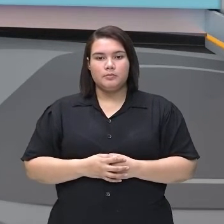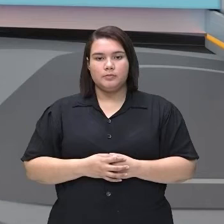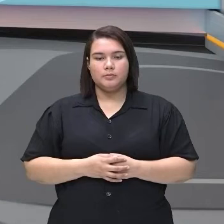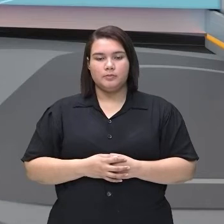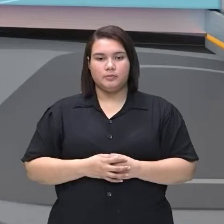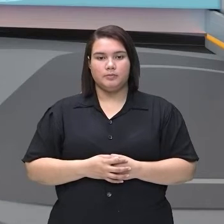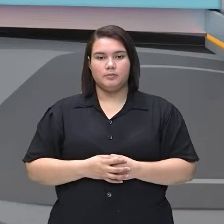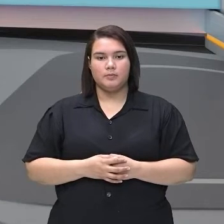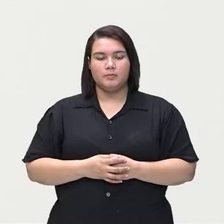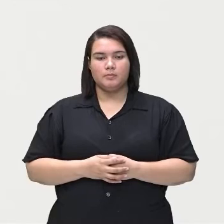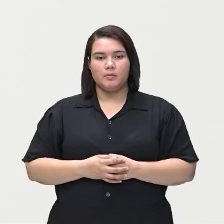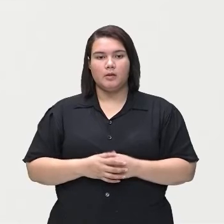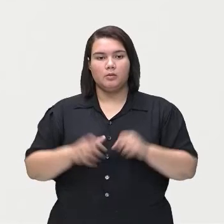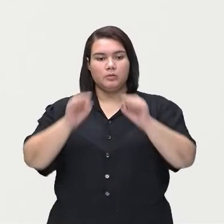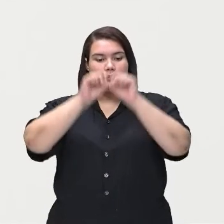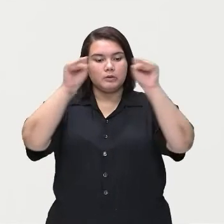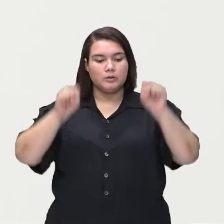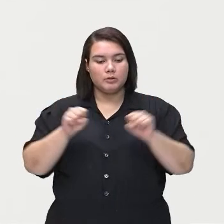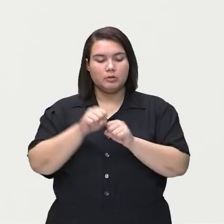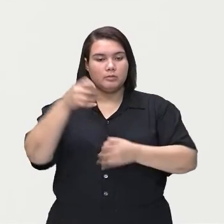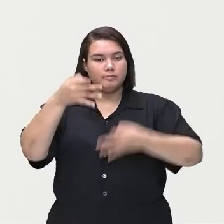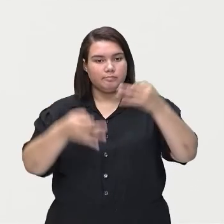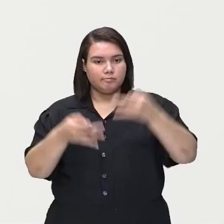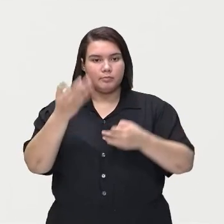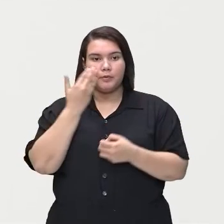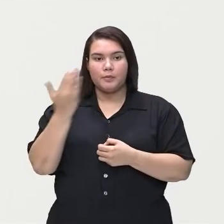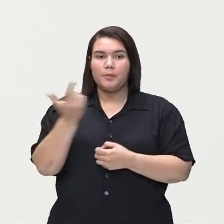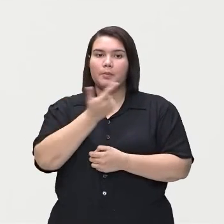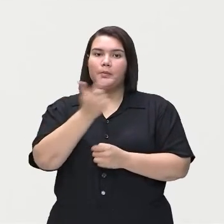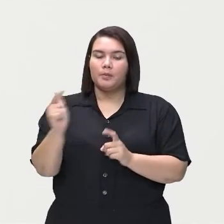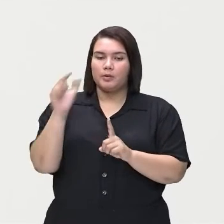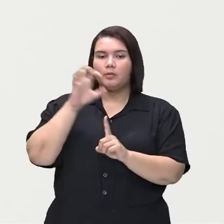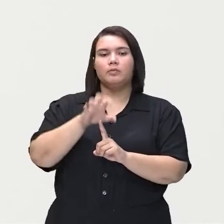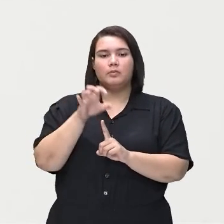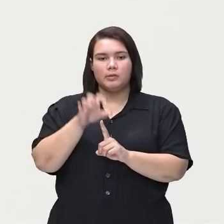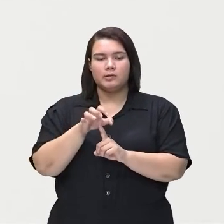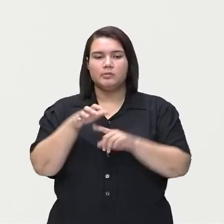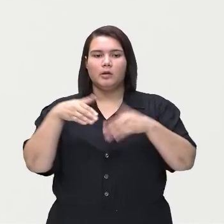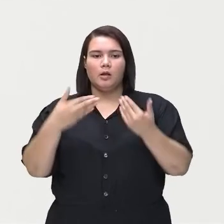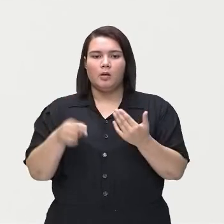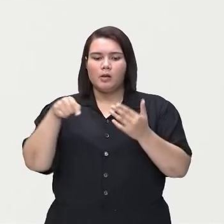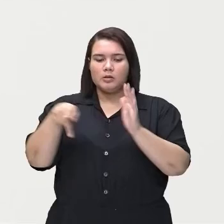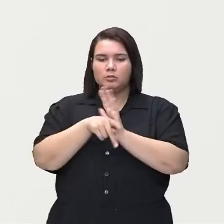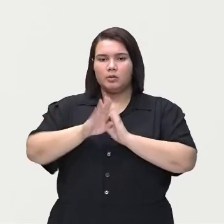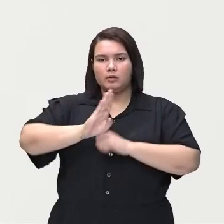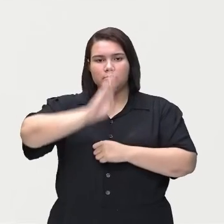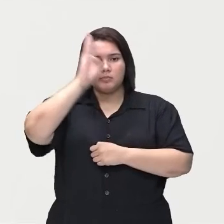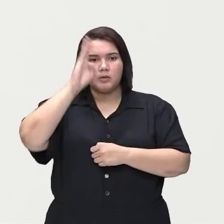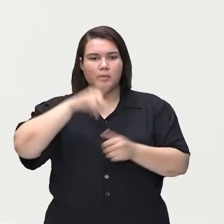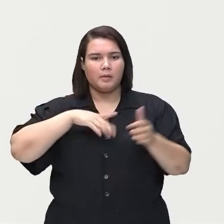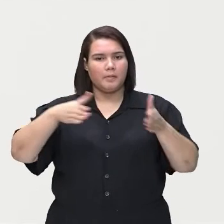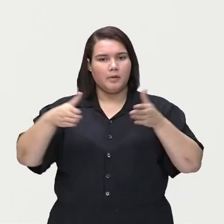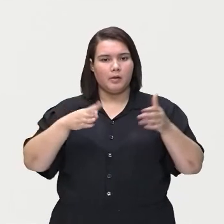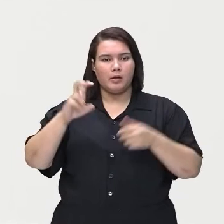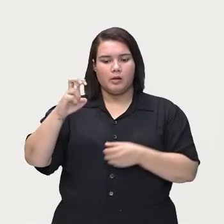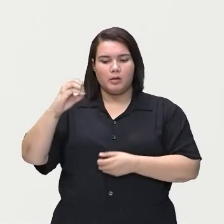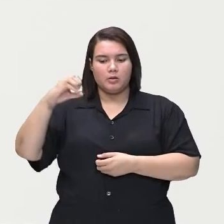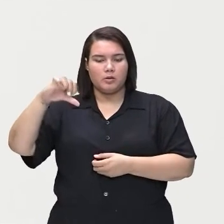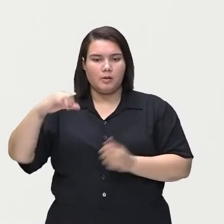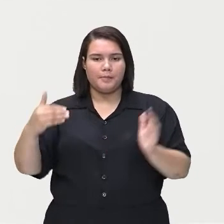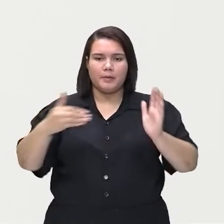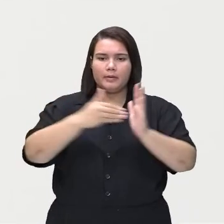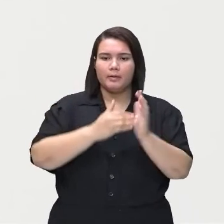e o seu sistema jurídico, outra grande influência. Ó. Embora a República Romana só tenha durado de 509